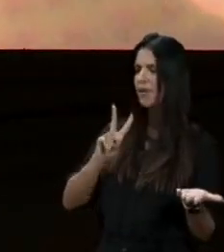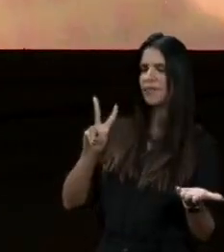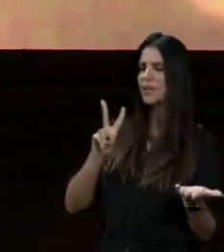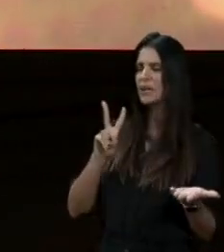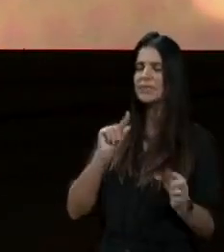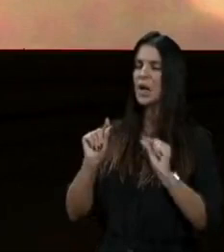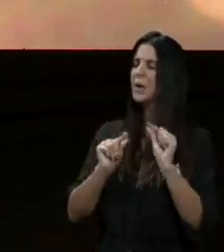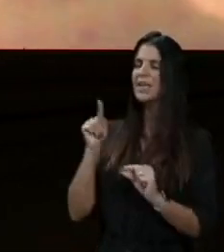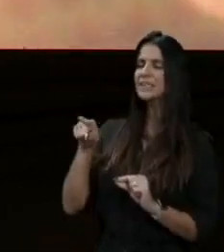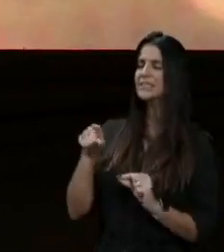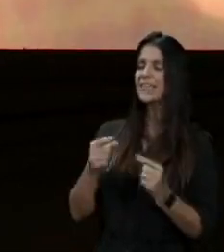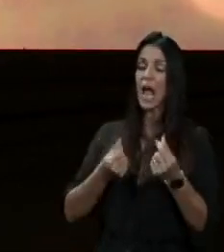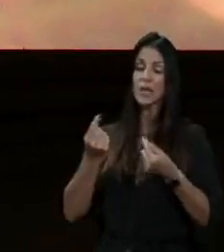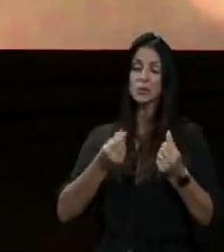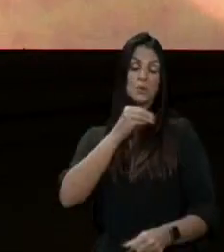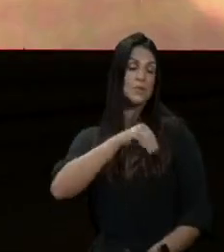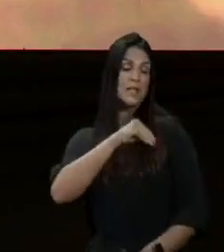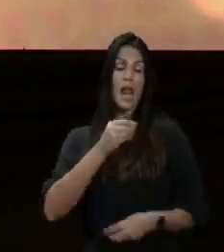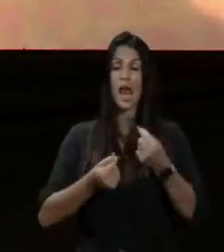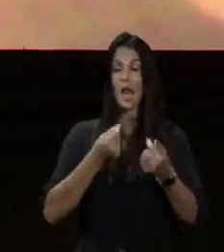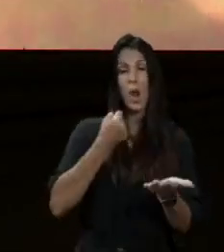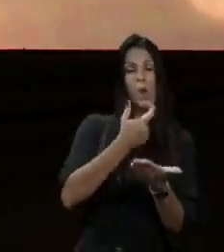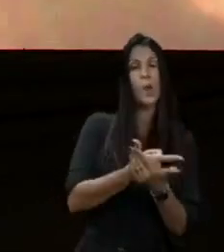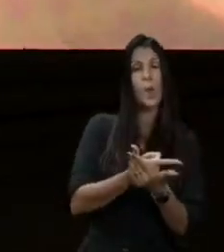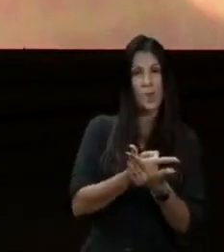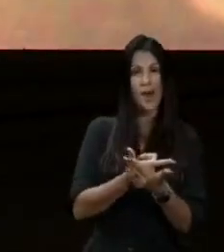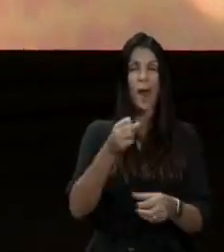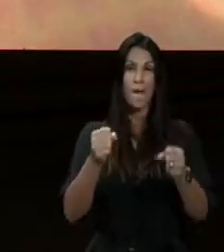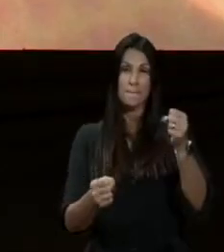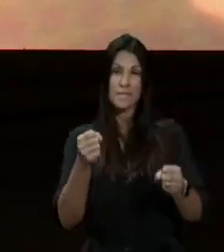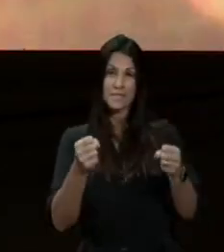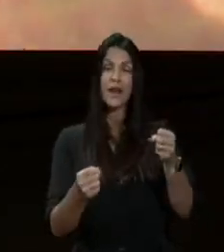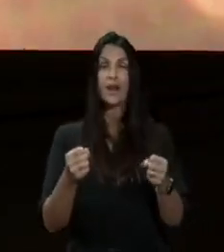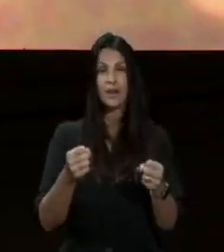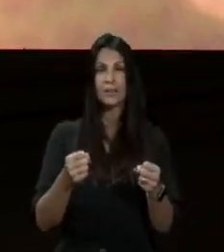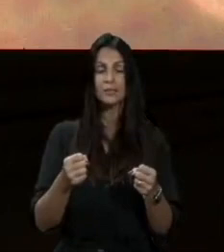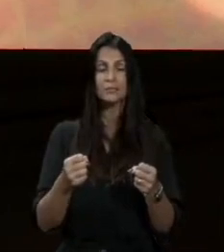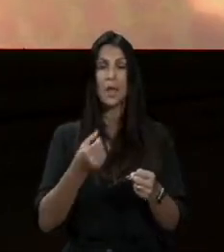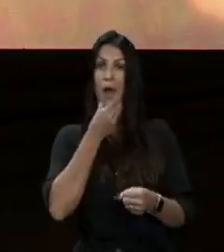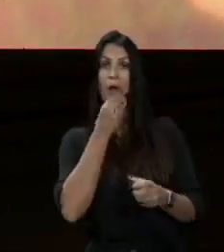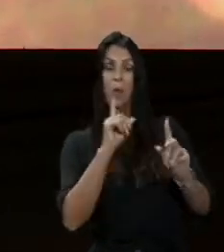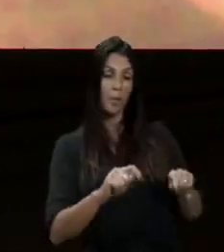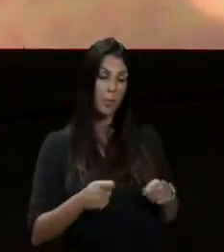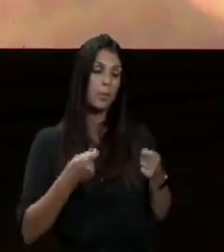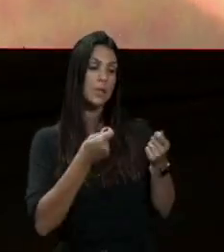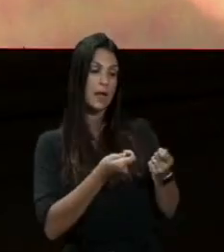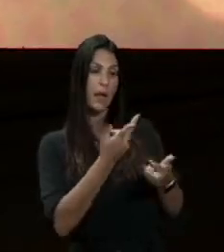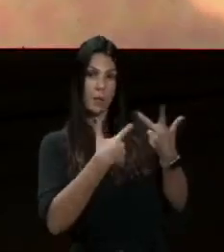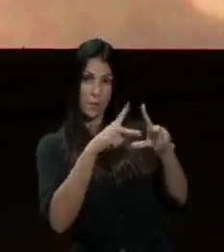juntando aqui porque não quero comprar uma bicicletinha para o Paulinho Quanto que é 250 já tão aqui ó